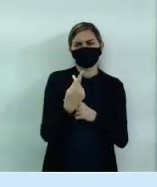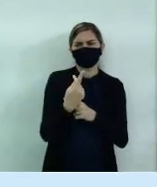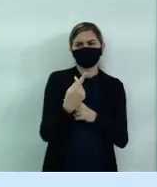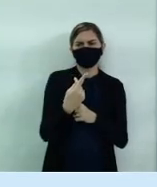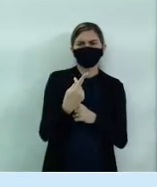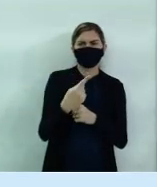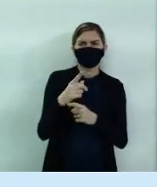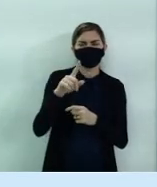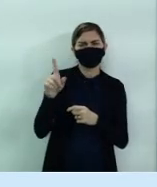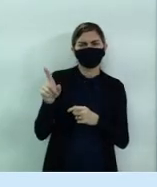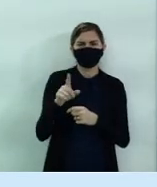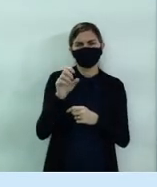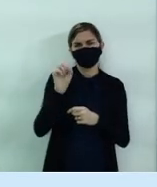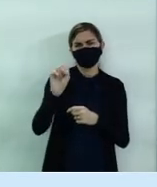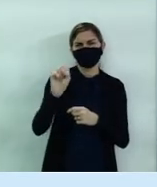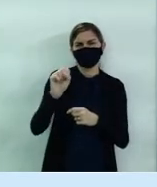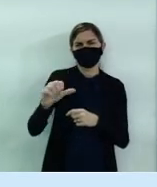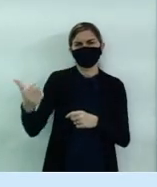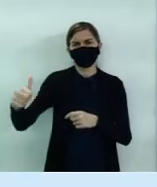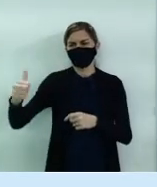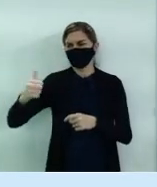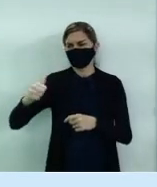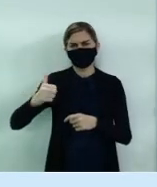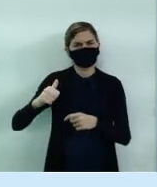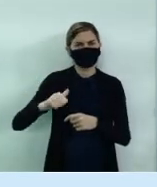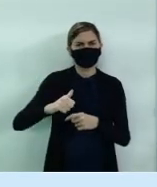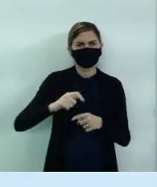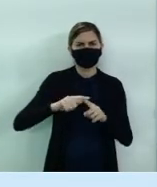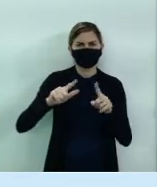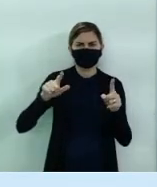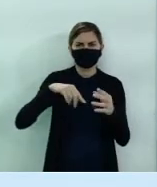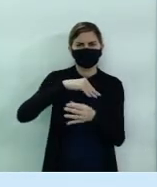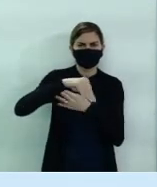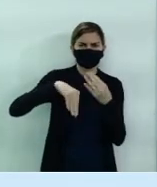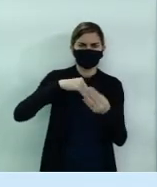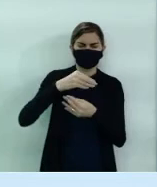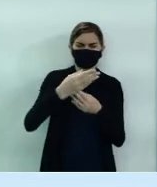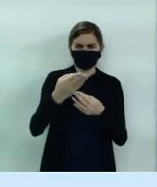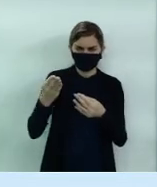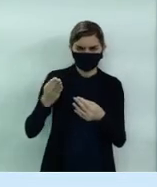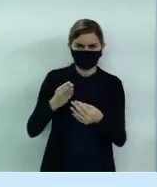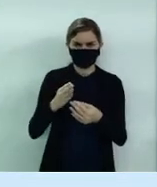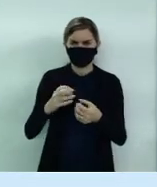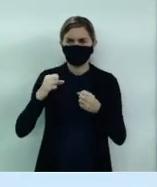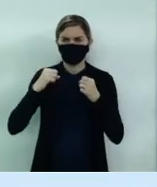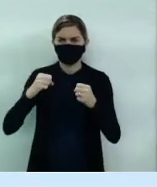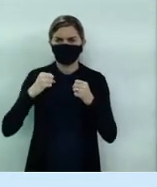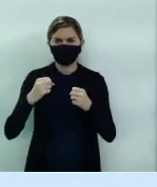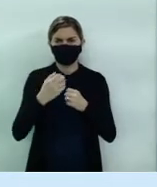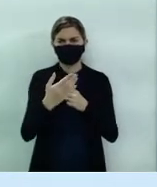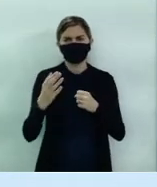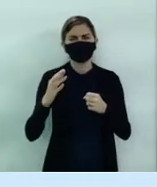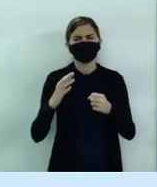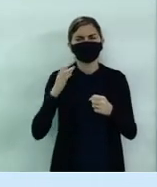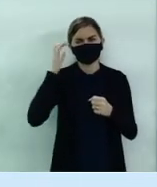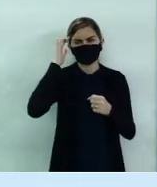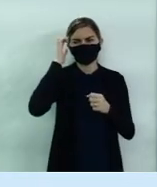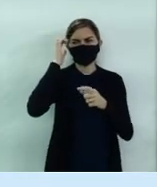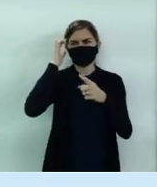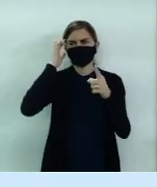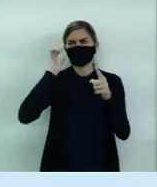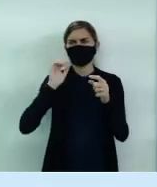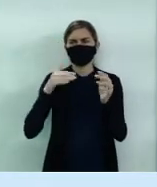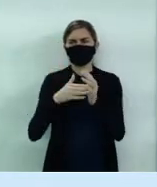gira entre 8 e 11. Mas a numeração em relação à questão do potencial de hidrogênio, né, ele vai